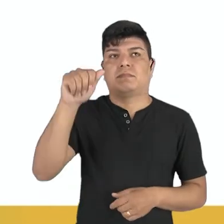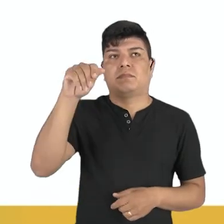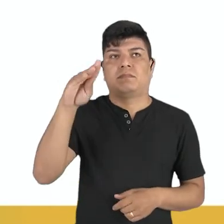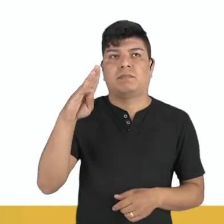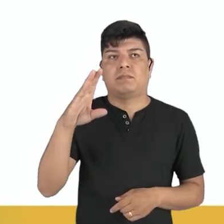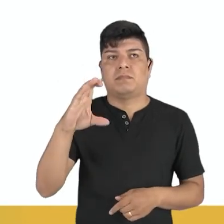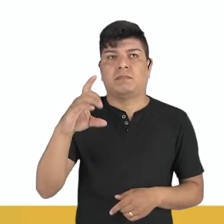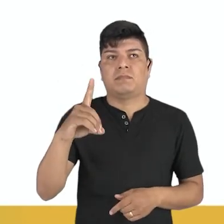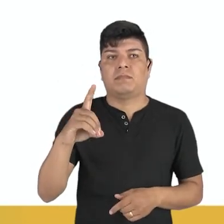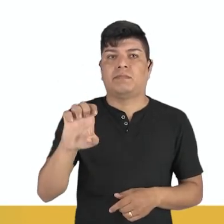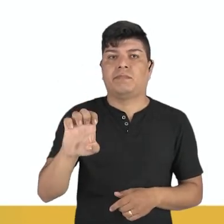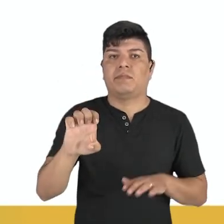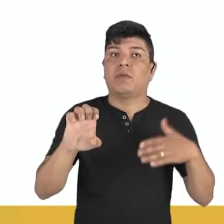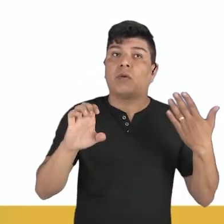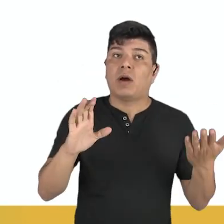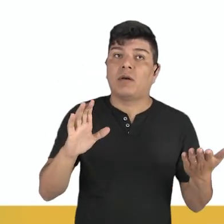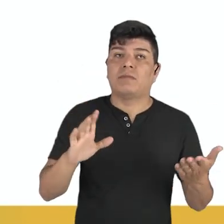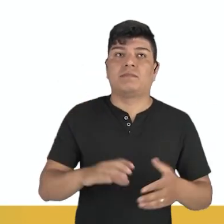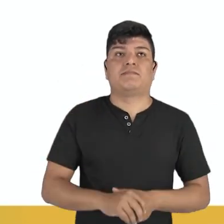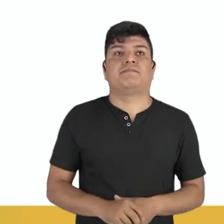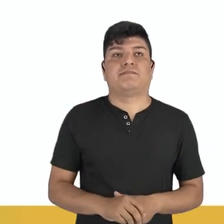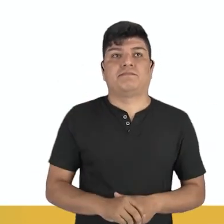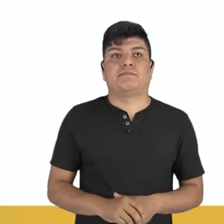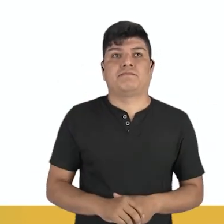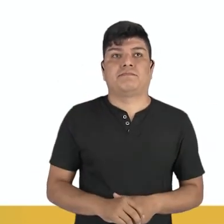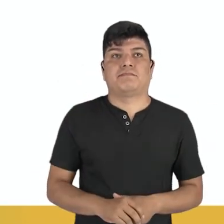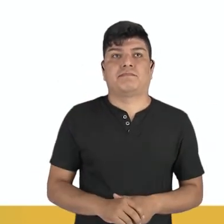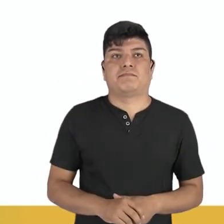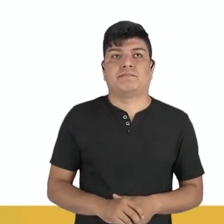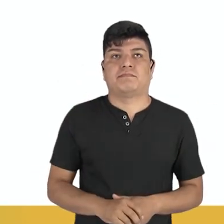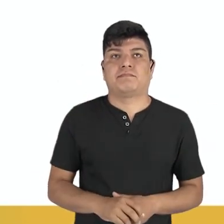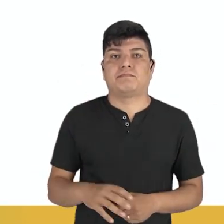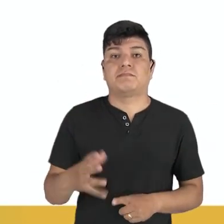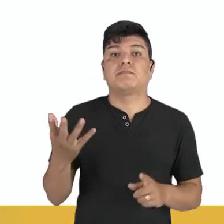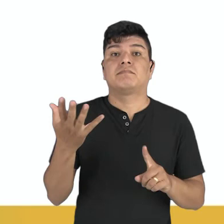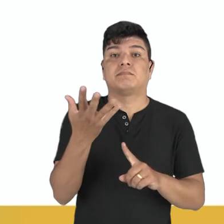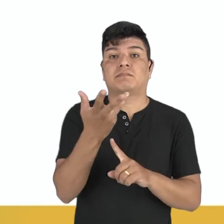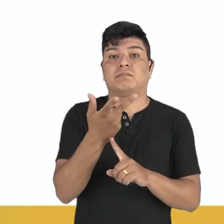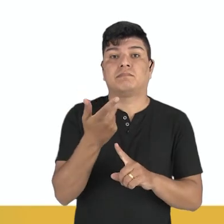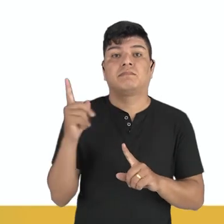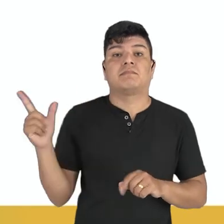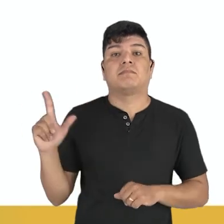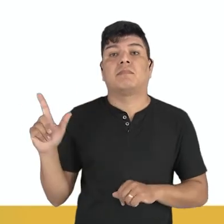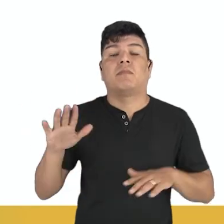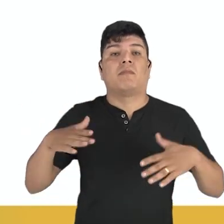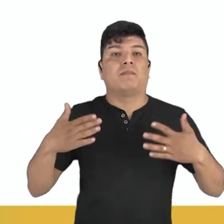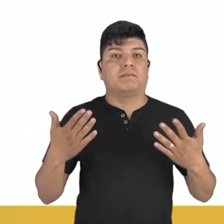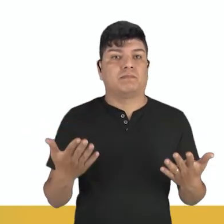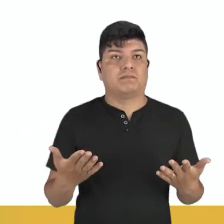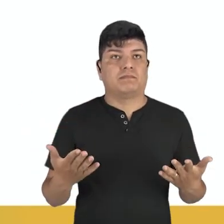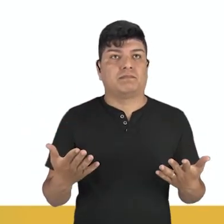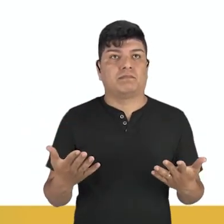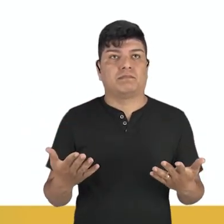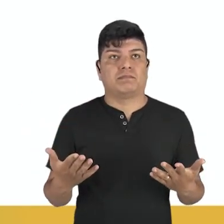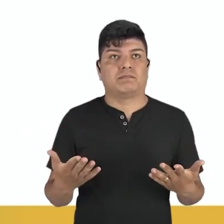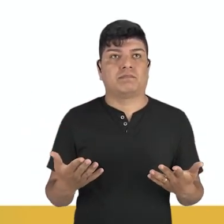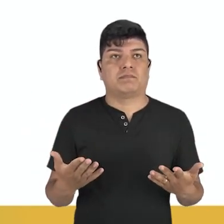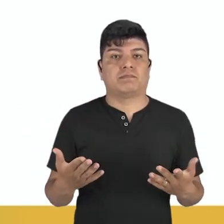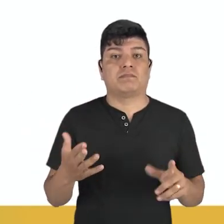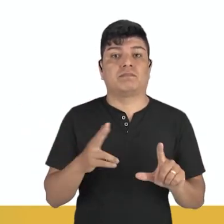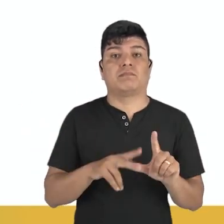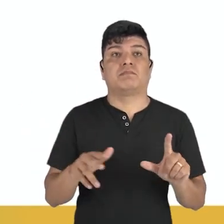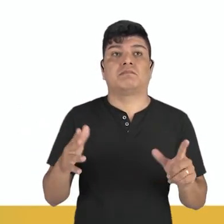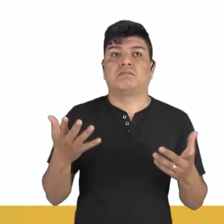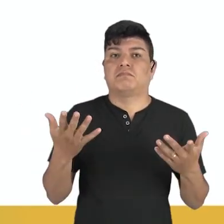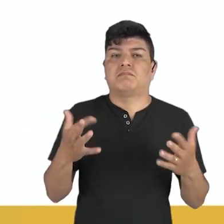alternativa correta em galera é é a essência da arte literária Qual é a ciência da literatura é a